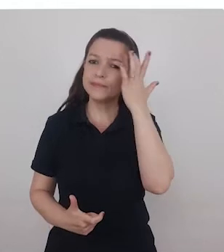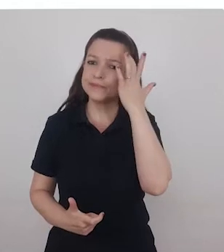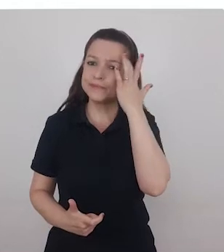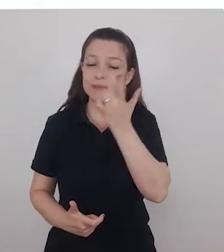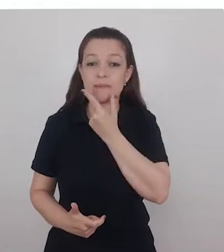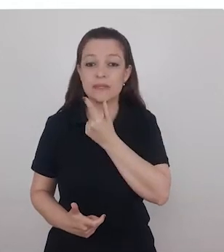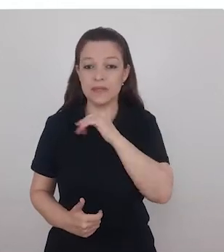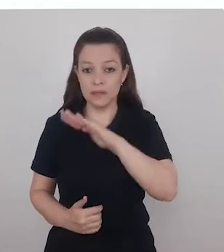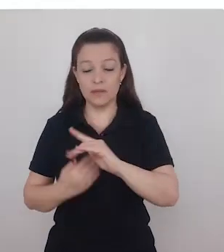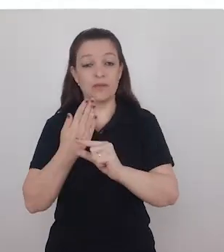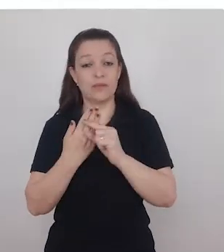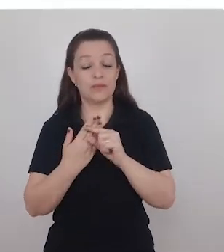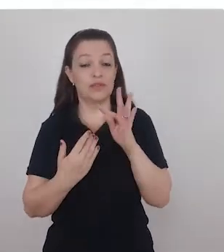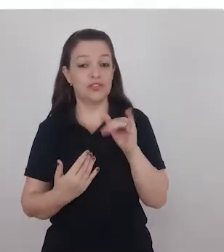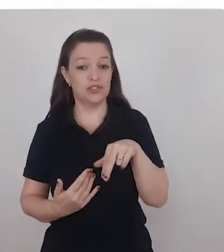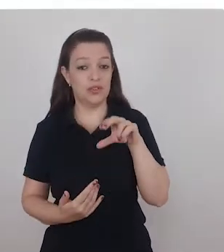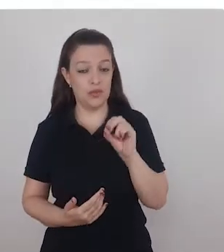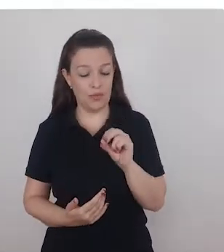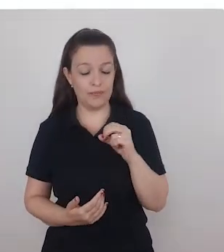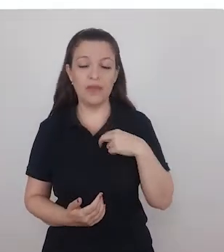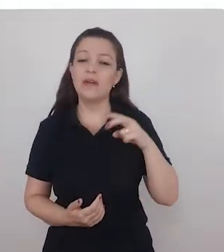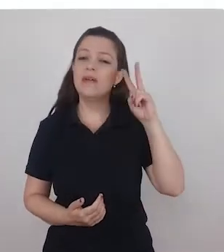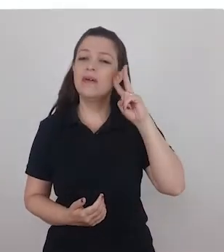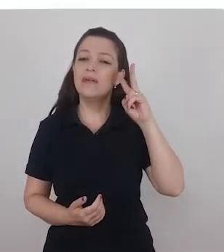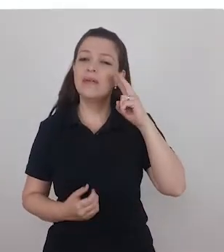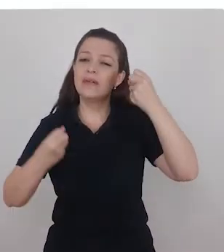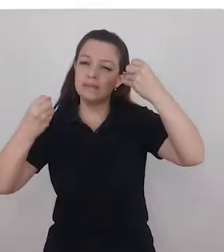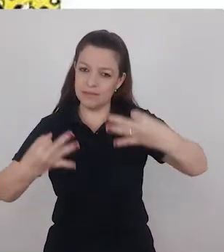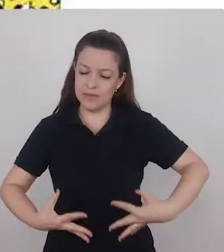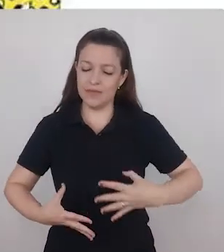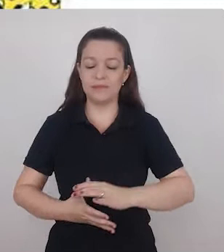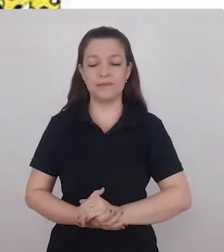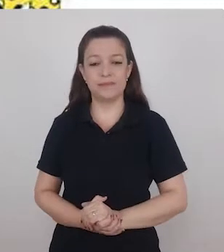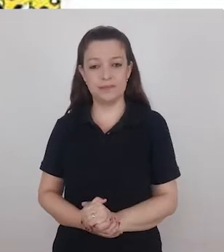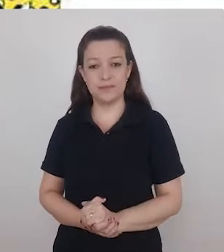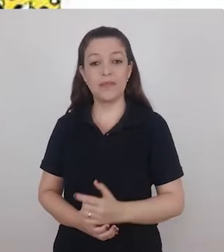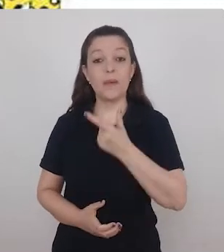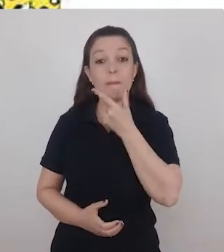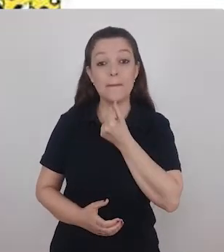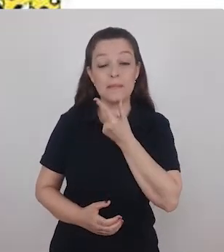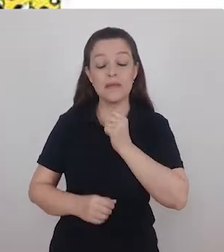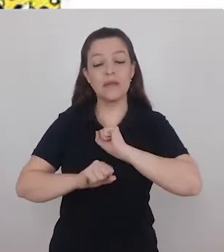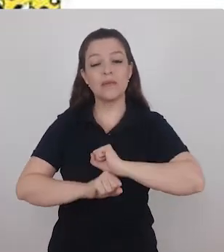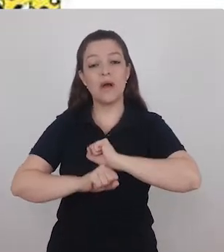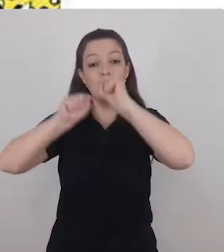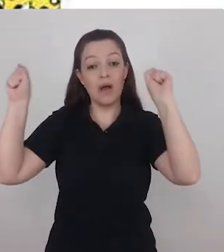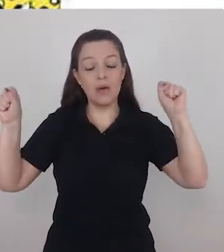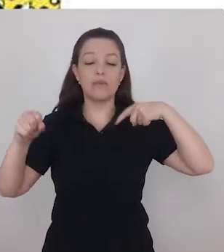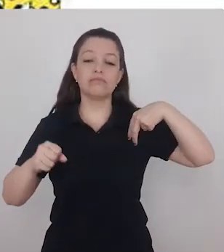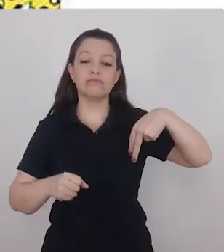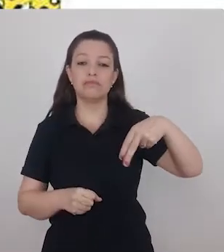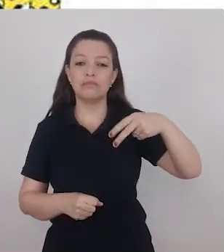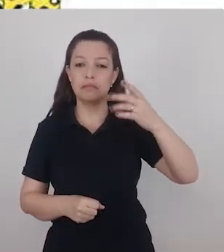Do autor Tino Freitas. Vamos relembrar um pedacinho dessa história? O menino acordou sem